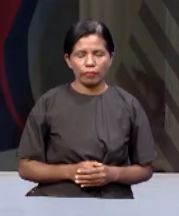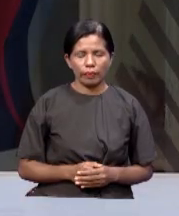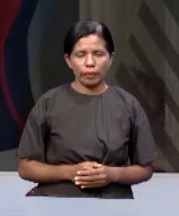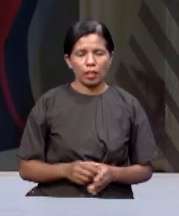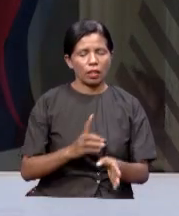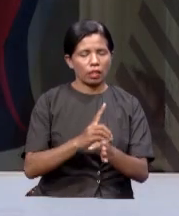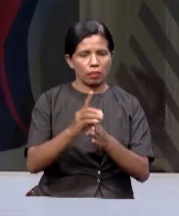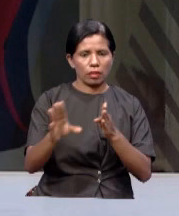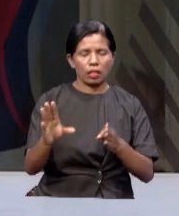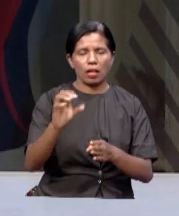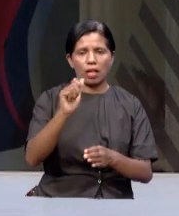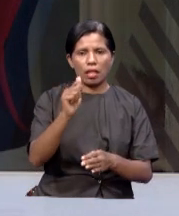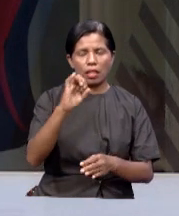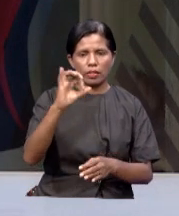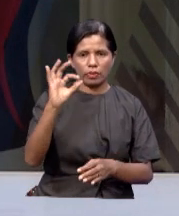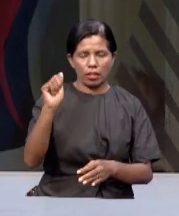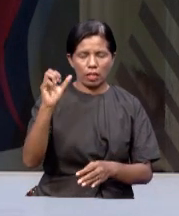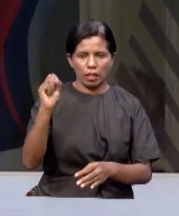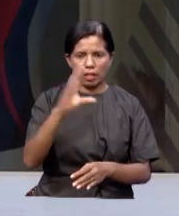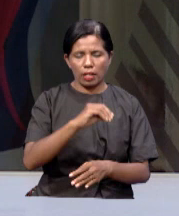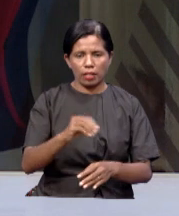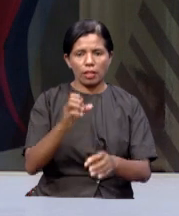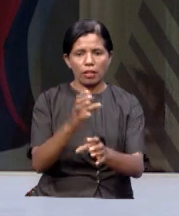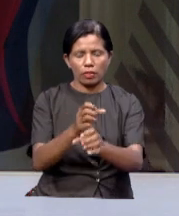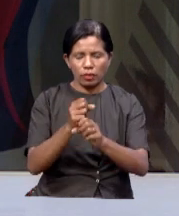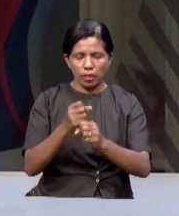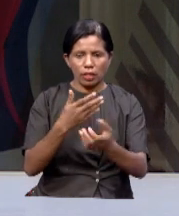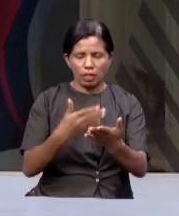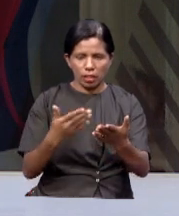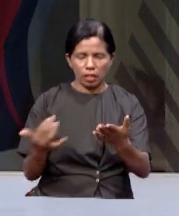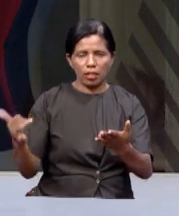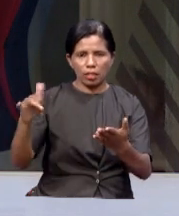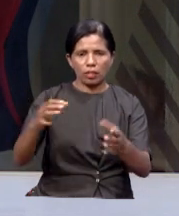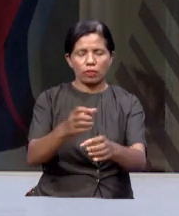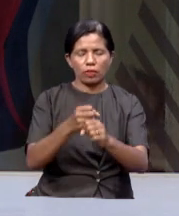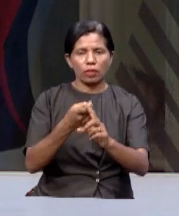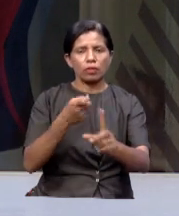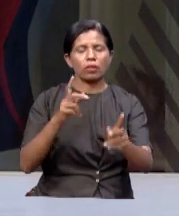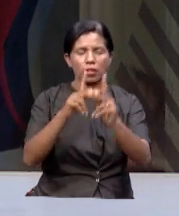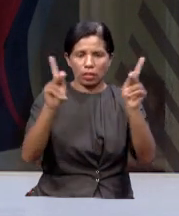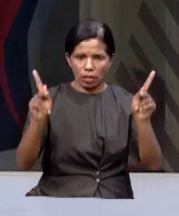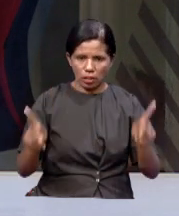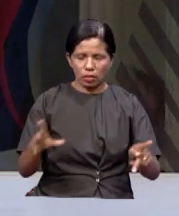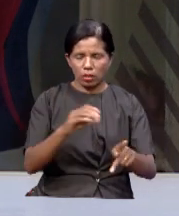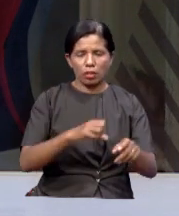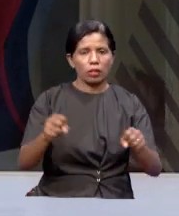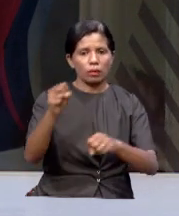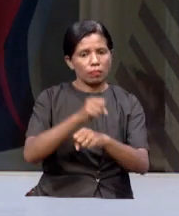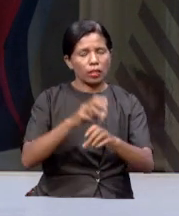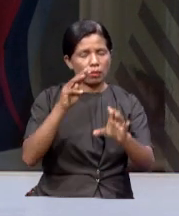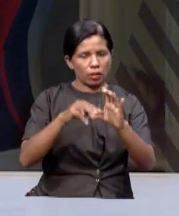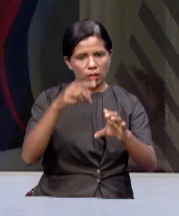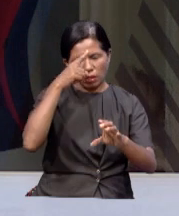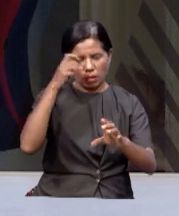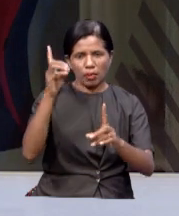Departamento Operação Haifa Essa halou destruição de produtos Sirenebe prende Rusilosa no supermercado Tamba Liu